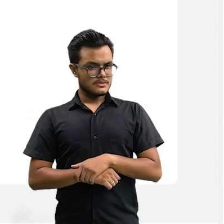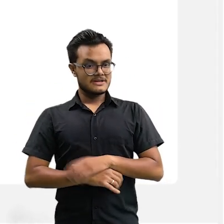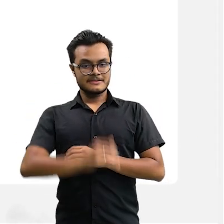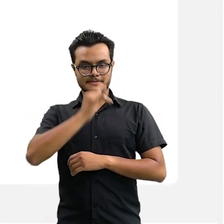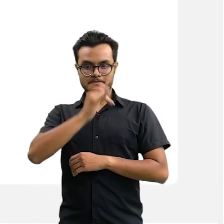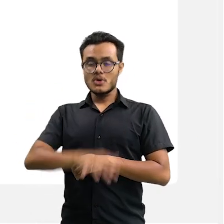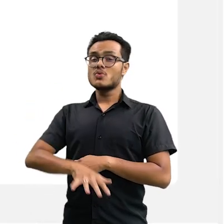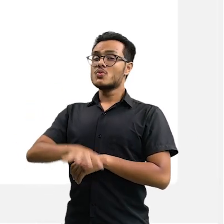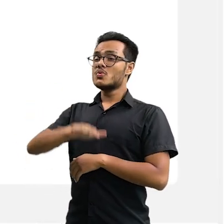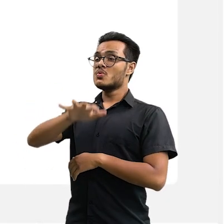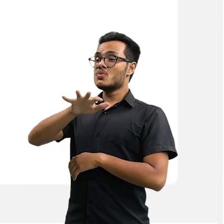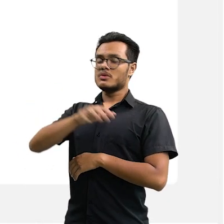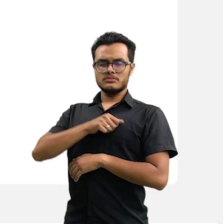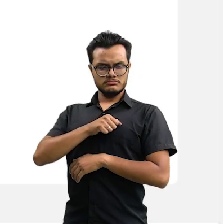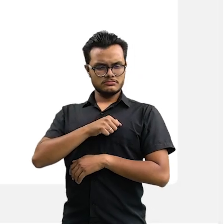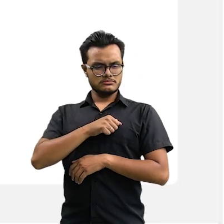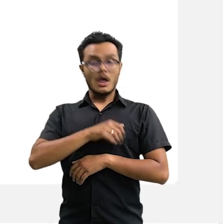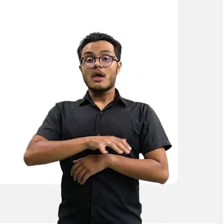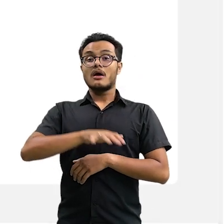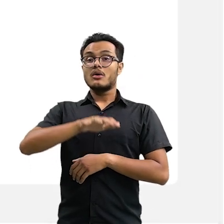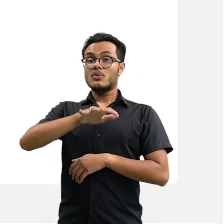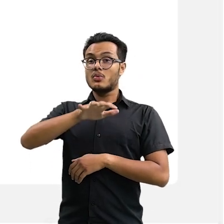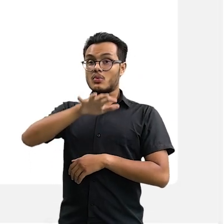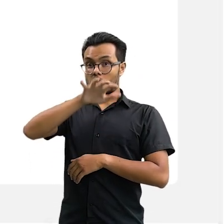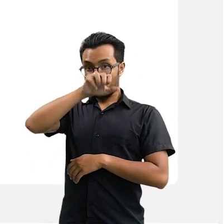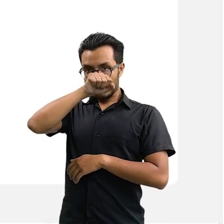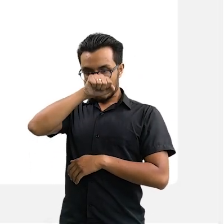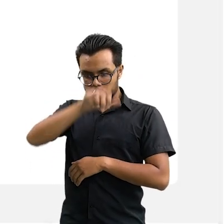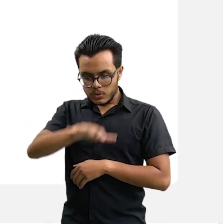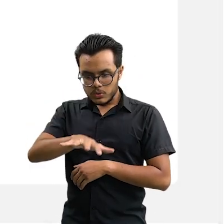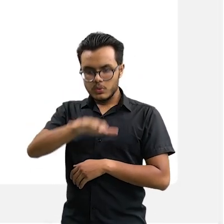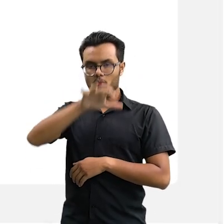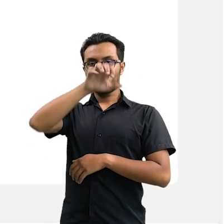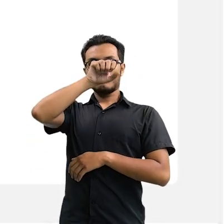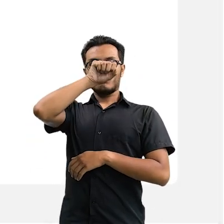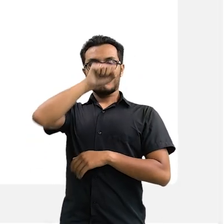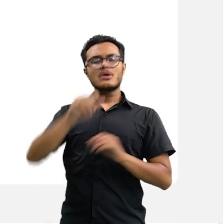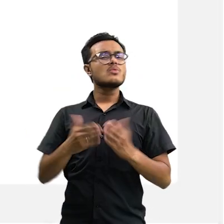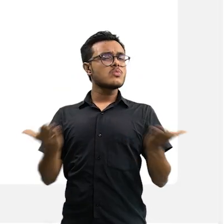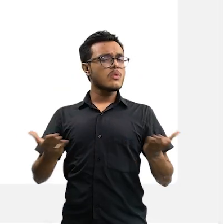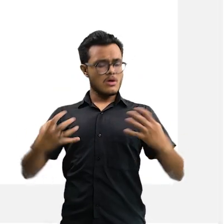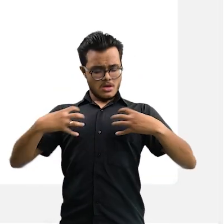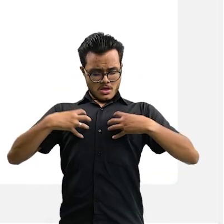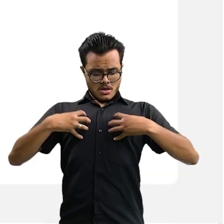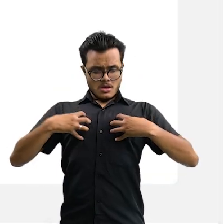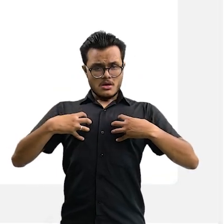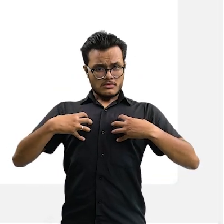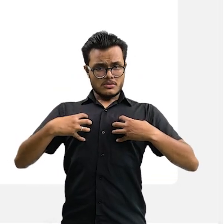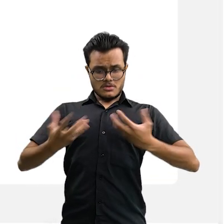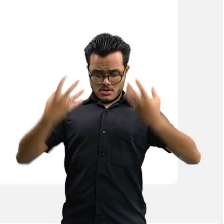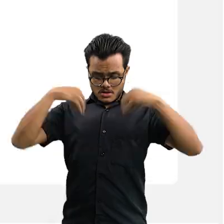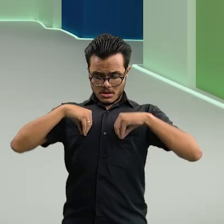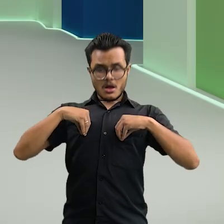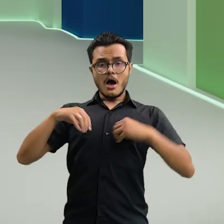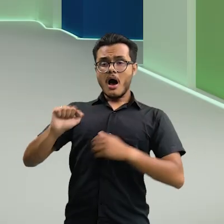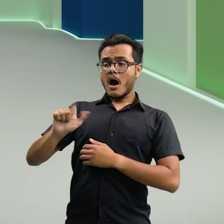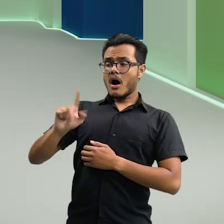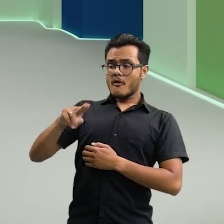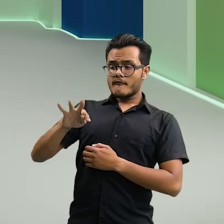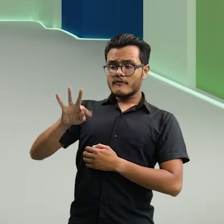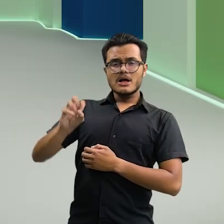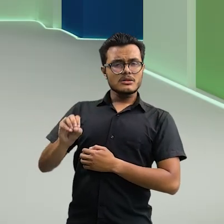inspiração. Ele quer saber o movimento respiratório. Para saber o movimento respiratório, quem que eu